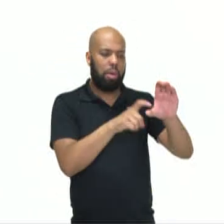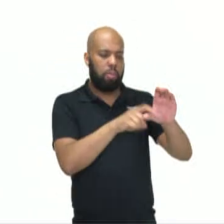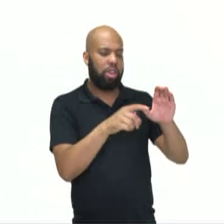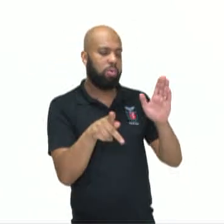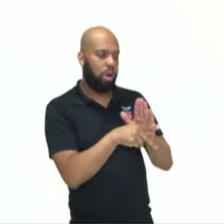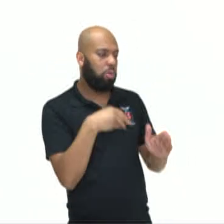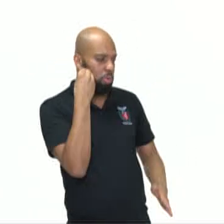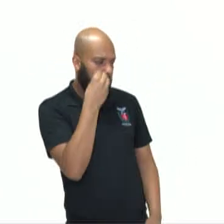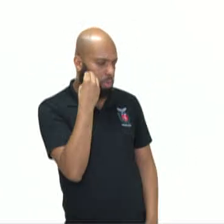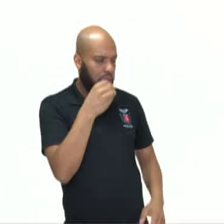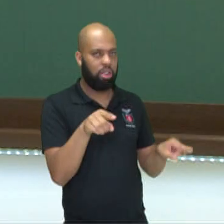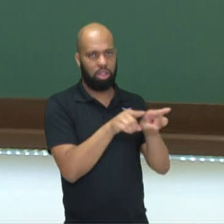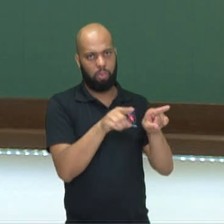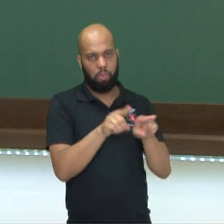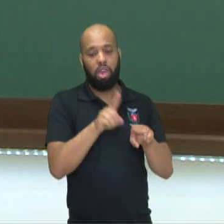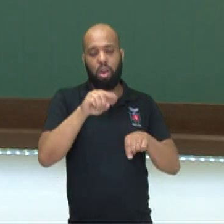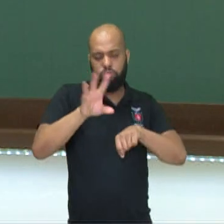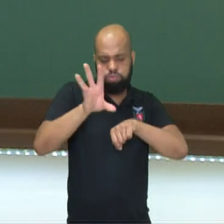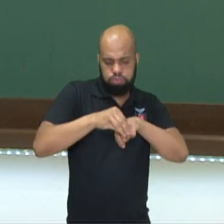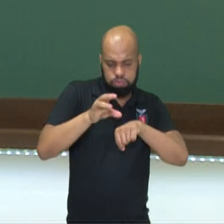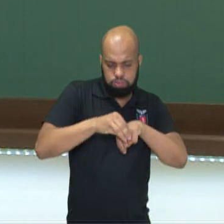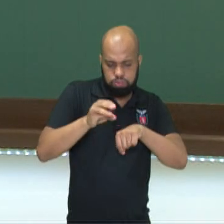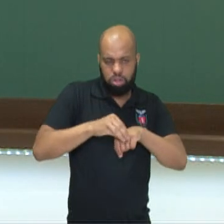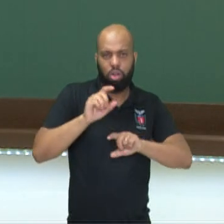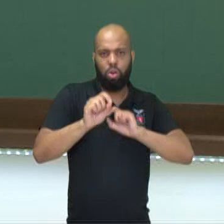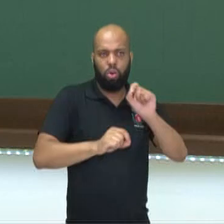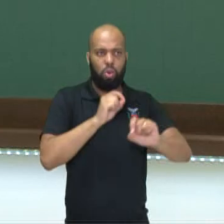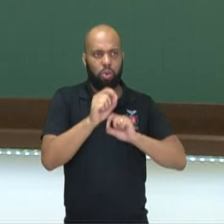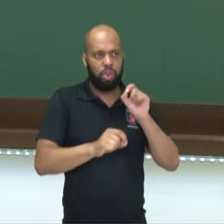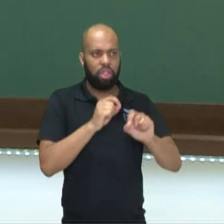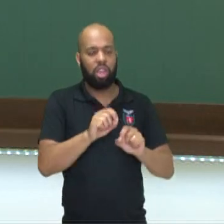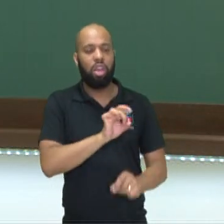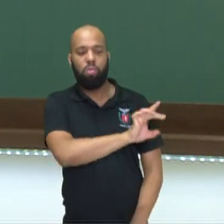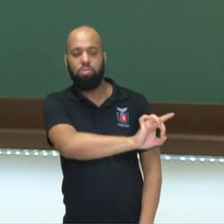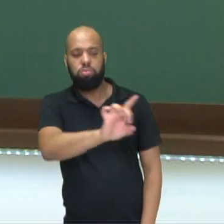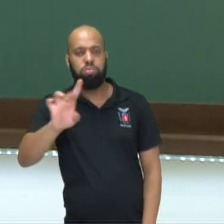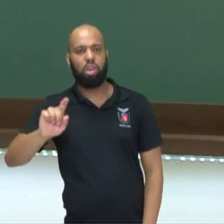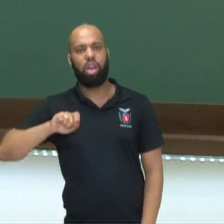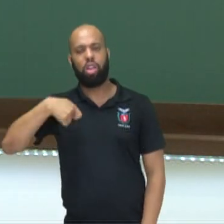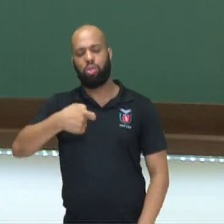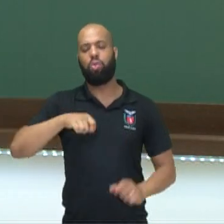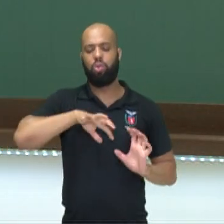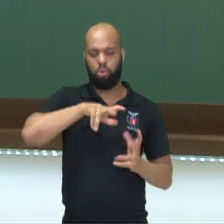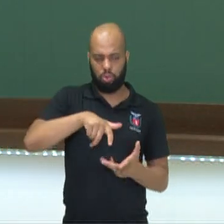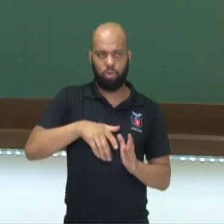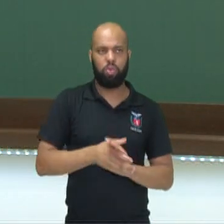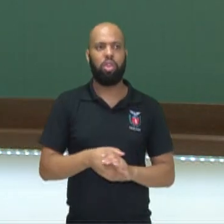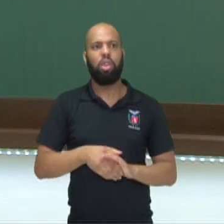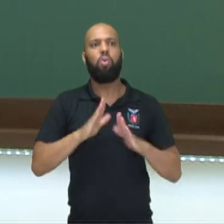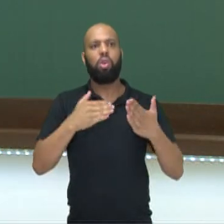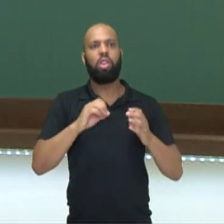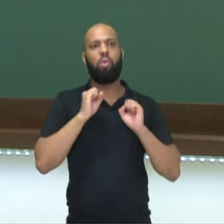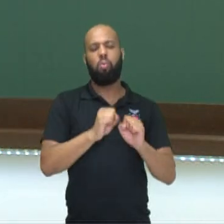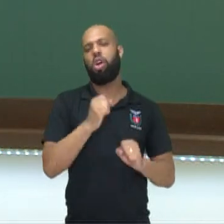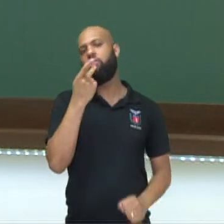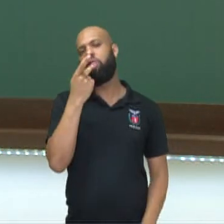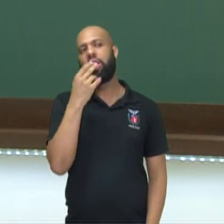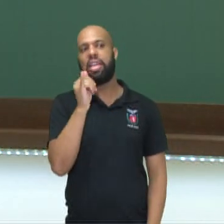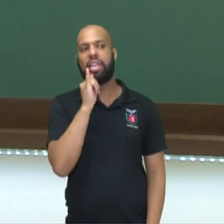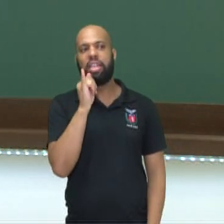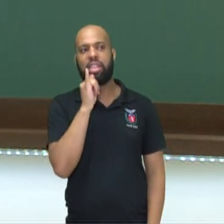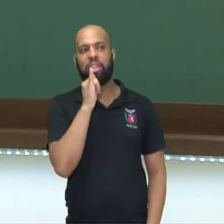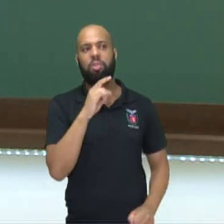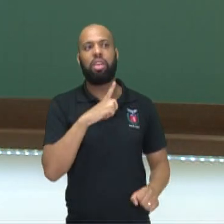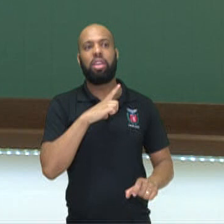desta experiência. São conhecimentos a posteriori sobre o mundo, tá? Conhecimento a priori, posso citar os